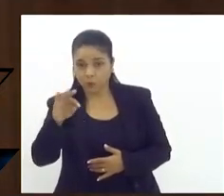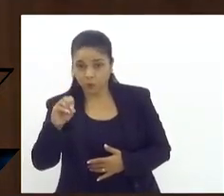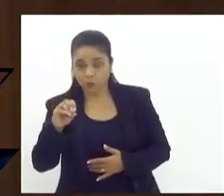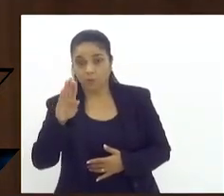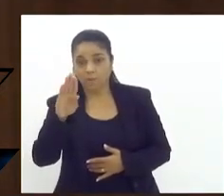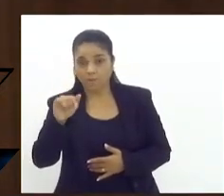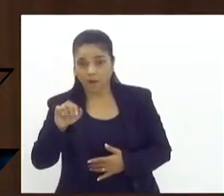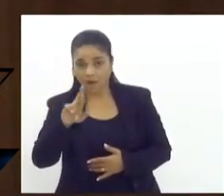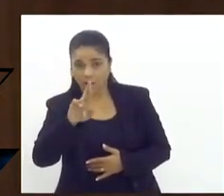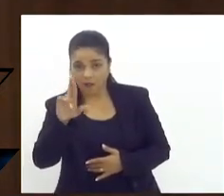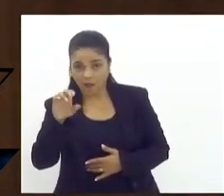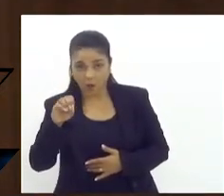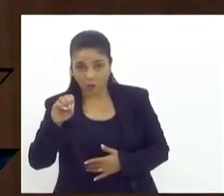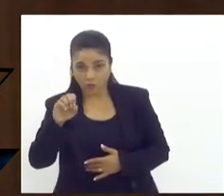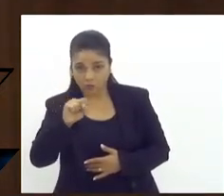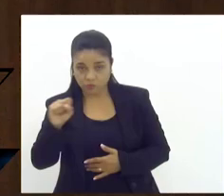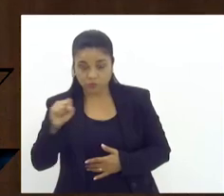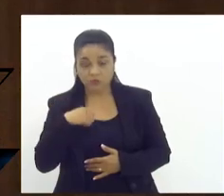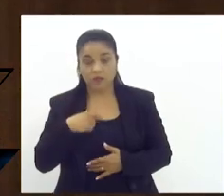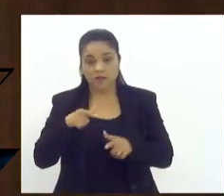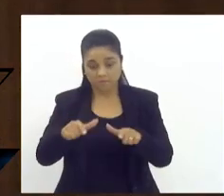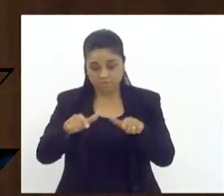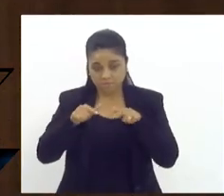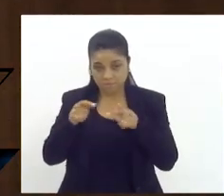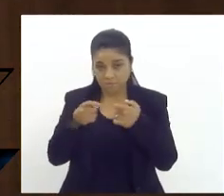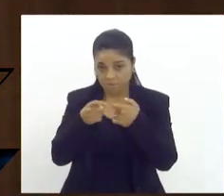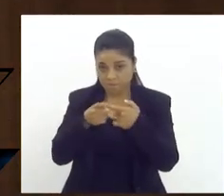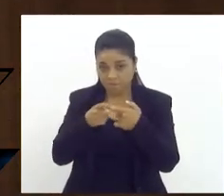encontra-se internada porque